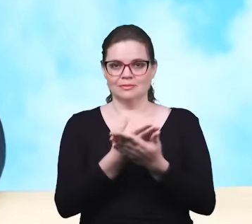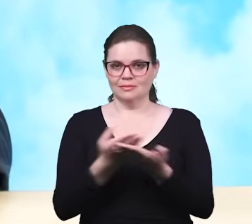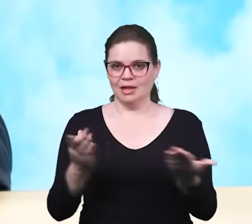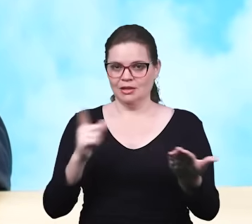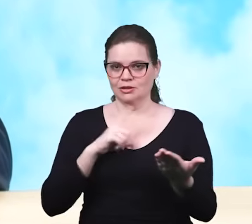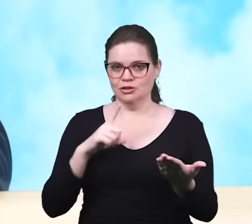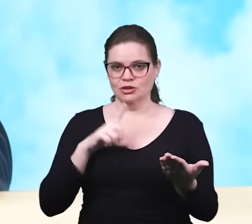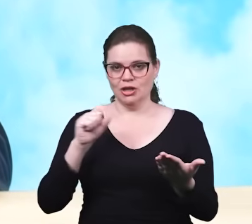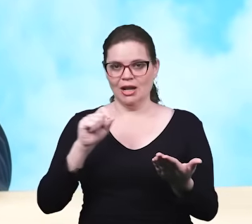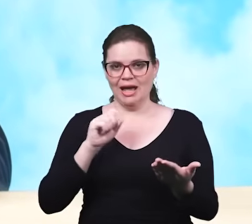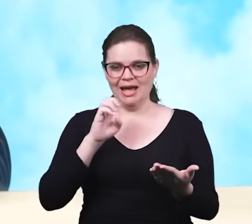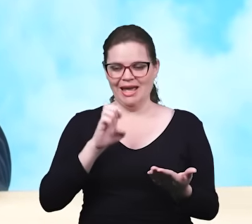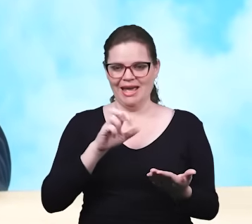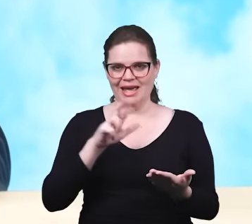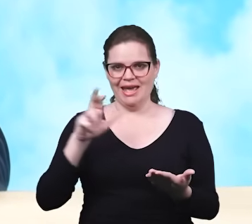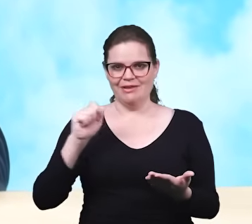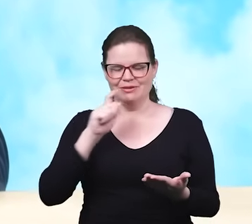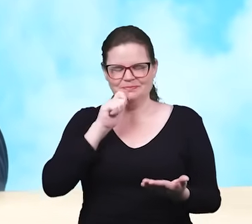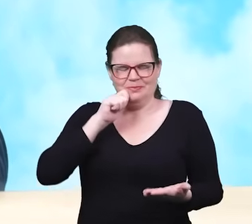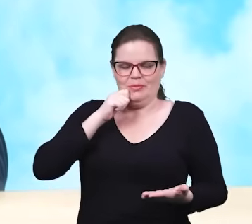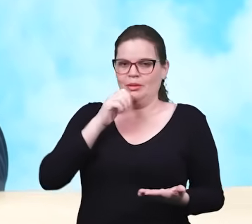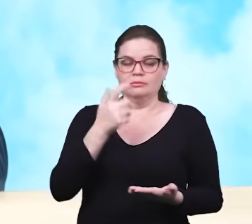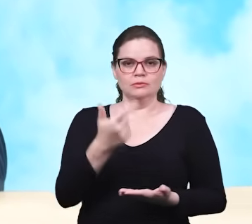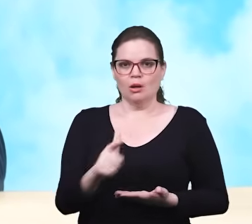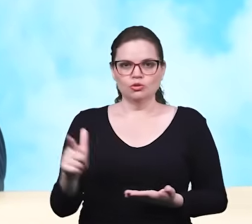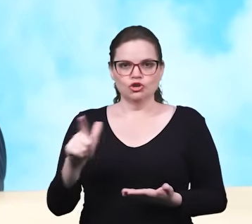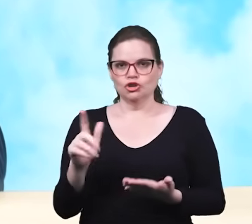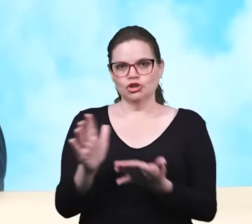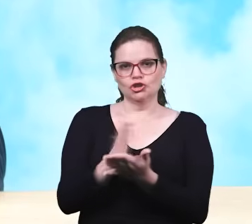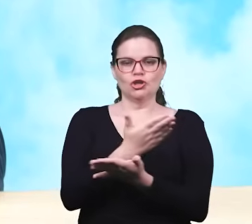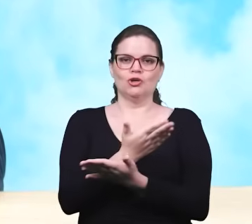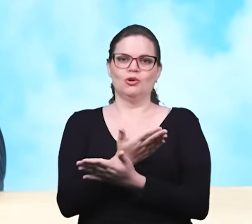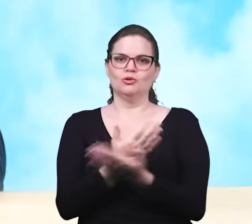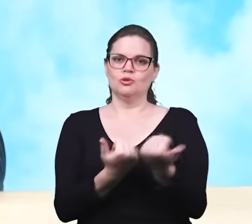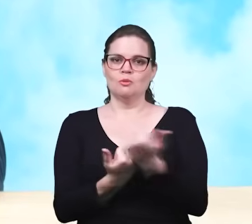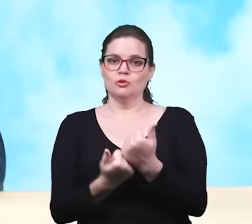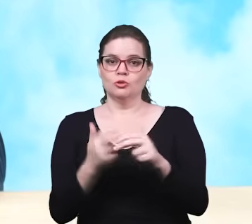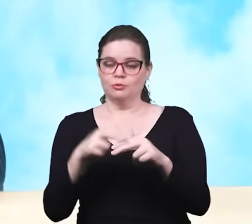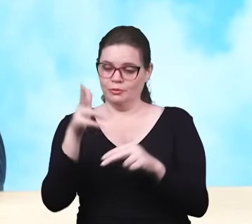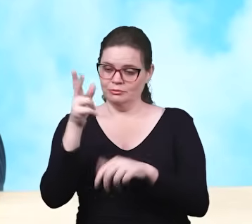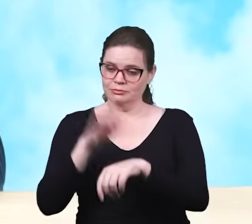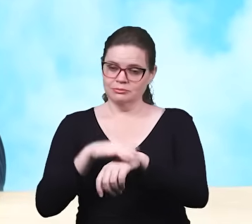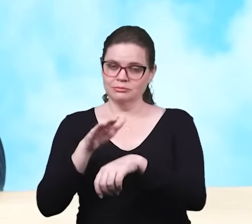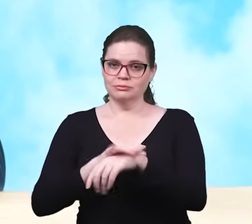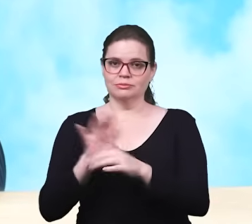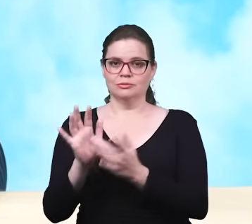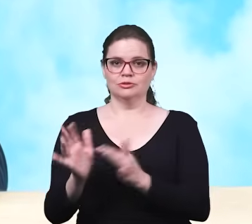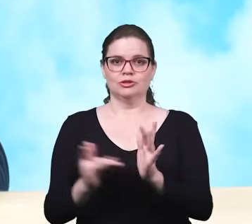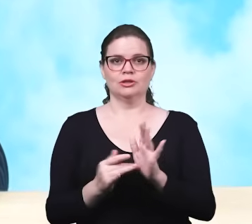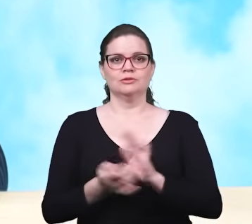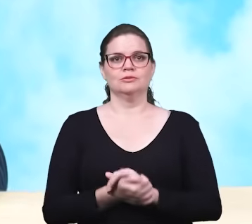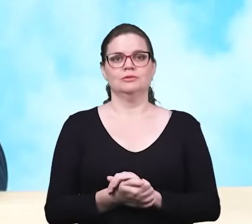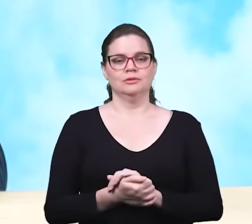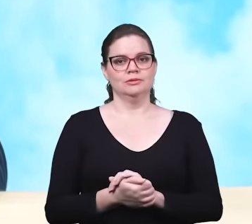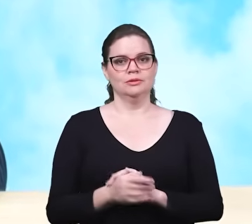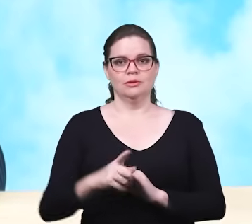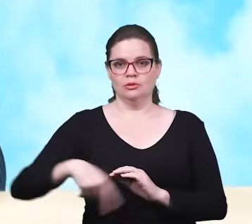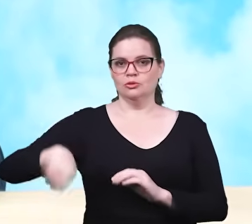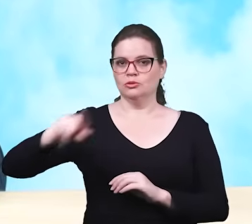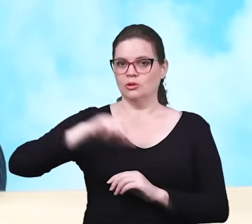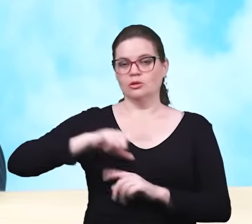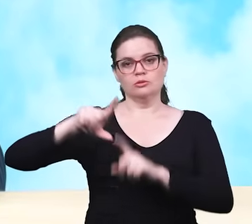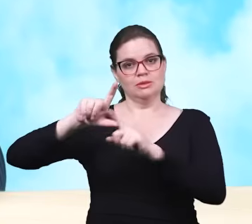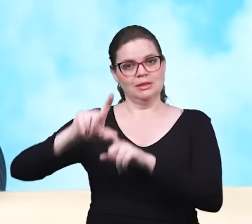falando aqui, de um projeto ordenado por Deus. Se nós não ouvirmos, nós somos dependentes.